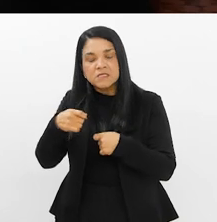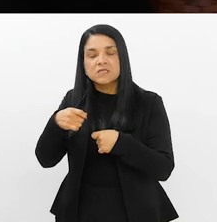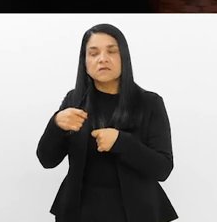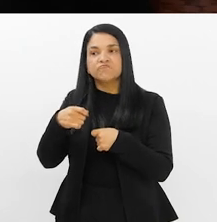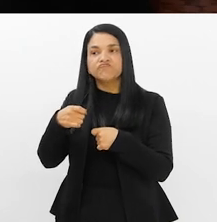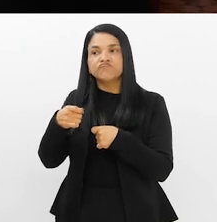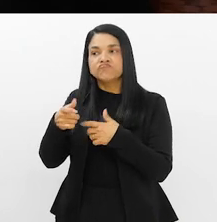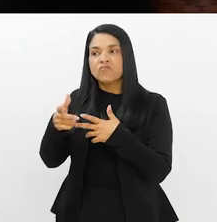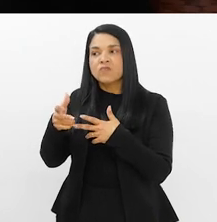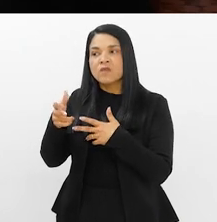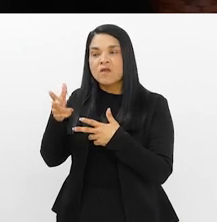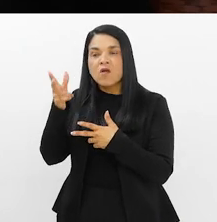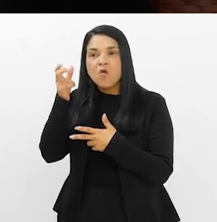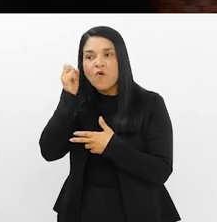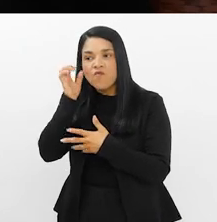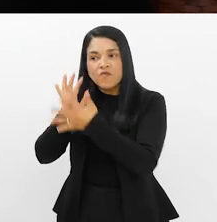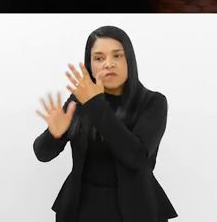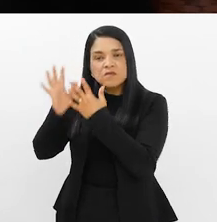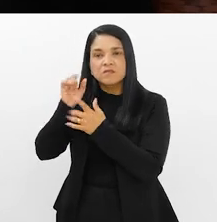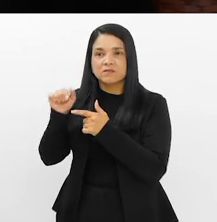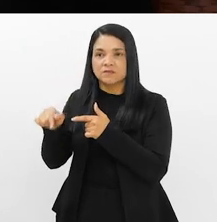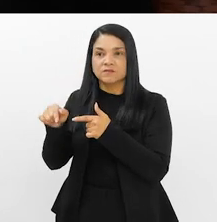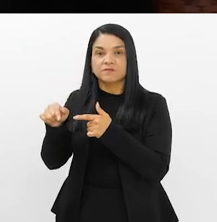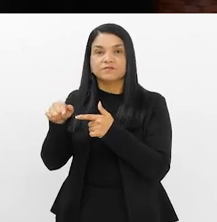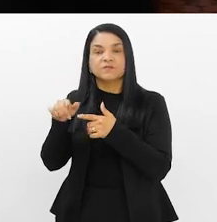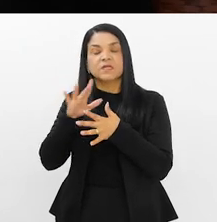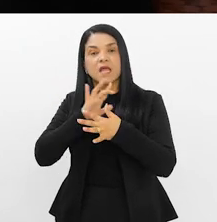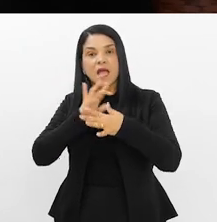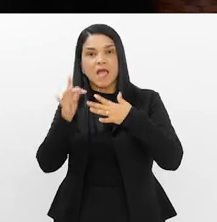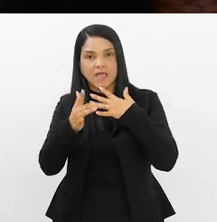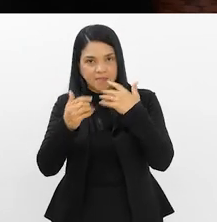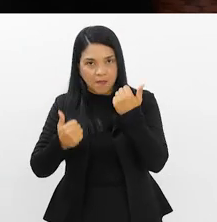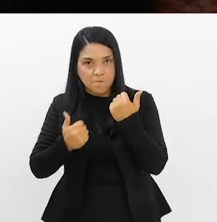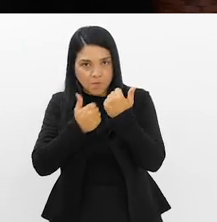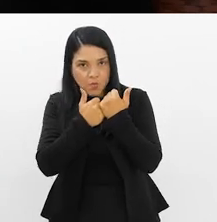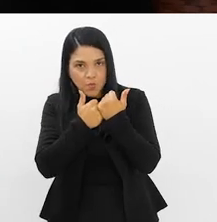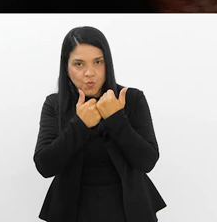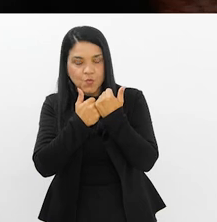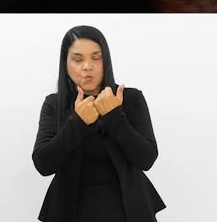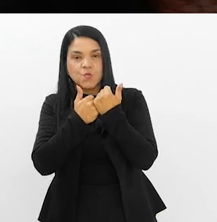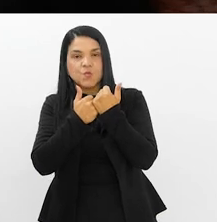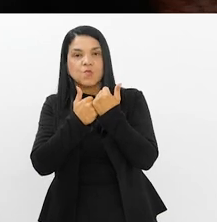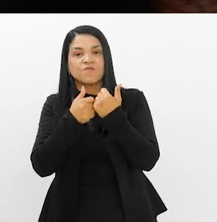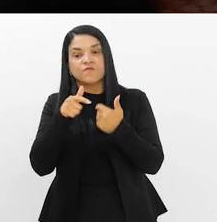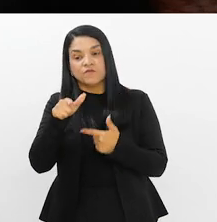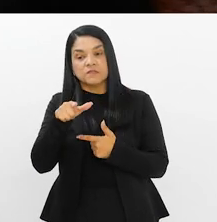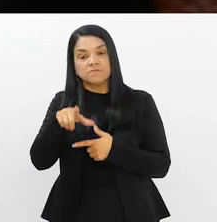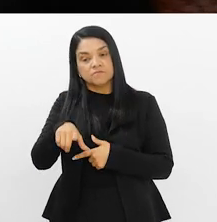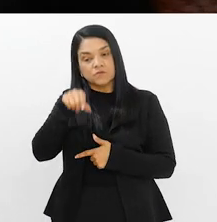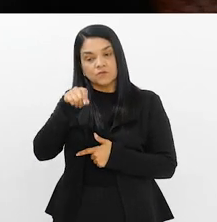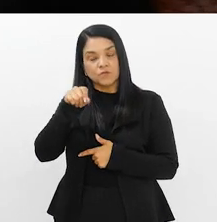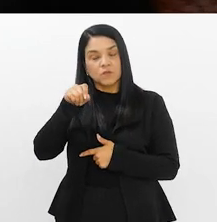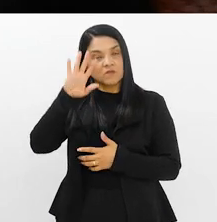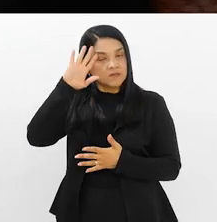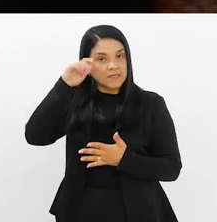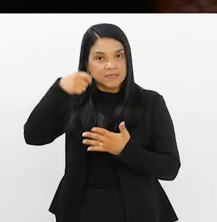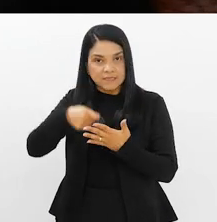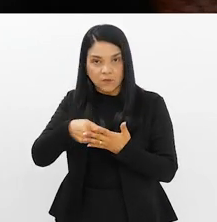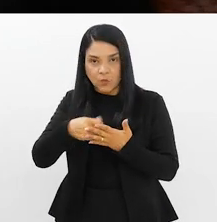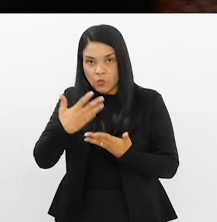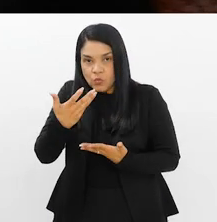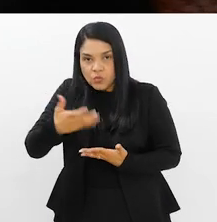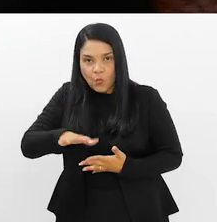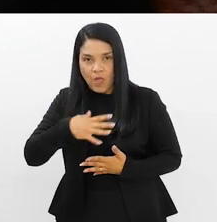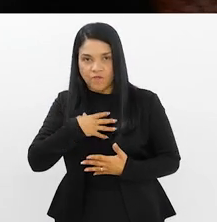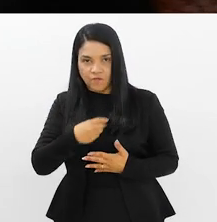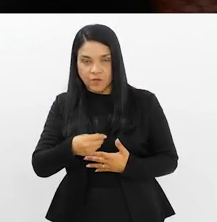aí eu queria saber, porque muitas vezes essa rede de apoio, você que teve a decisão de não querer ter filhos, mas a gente